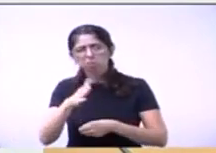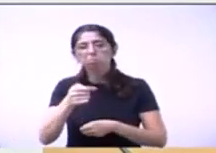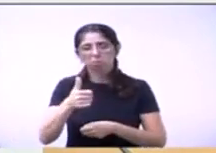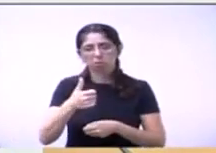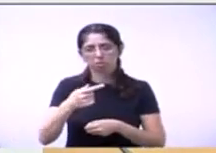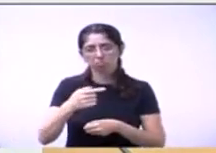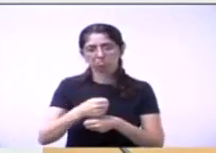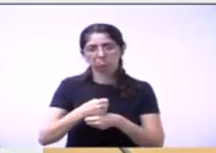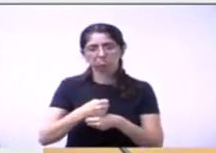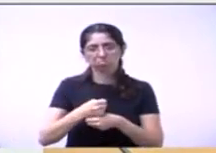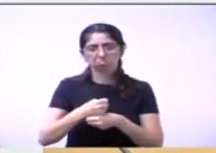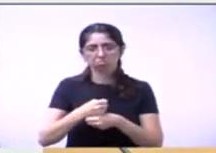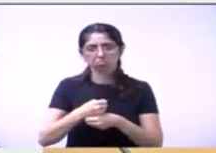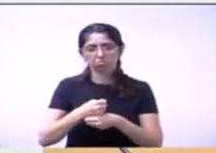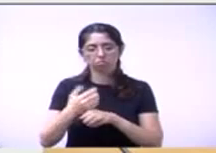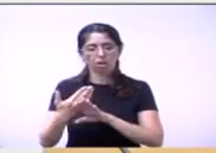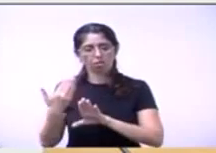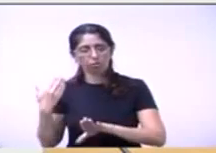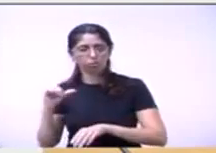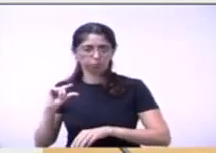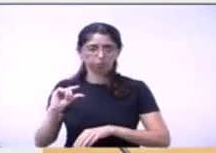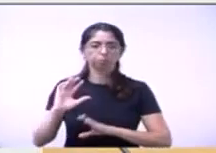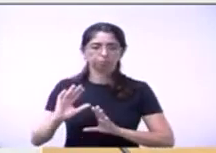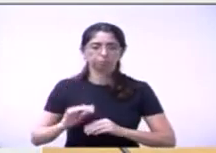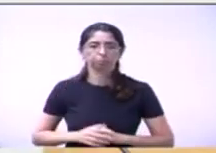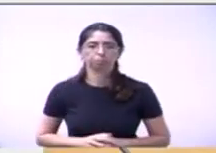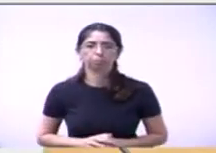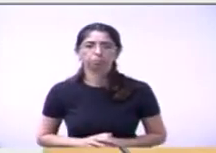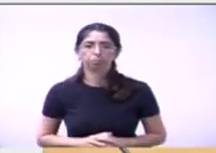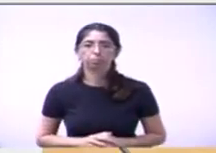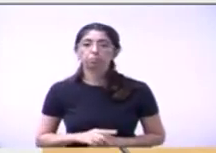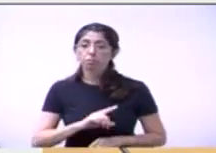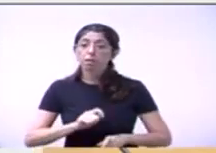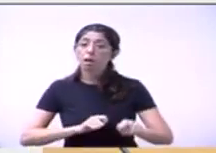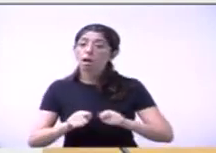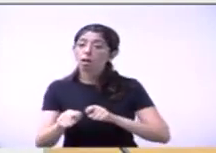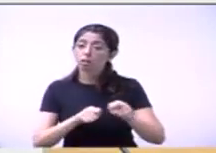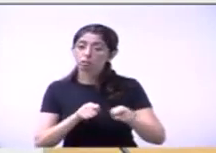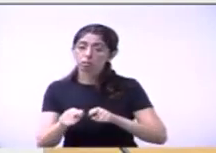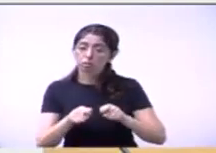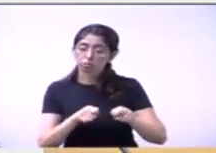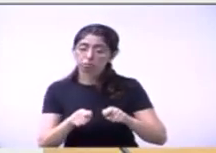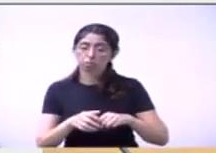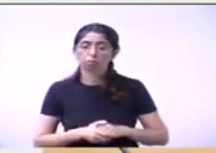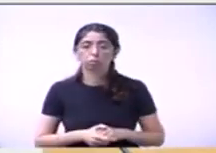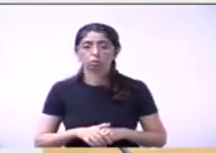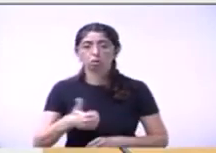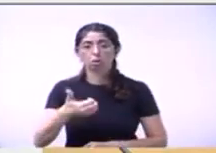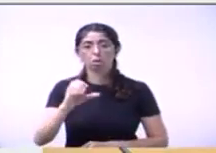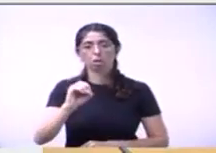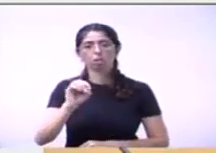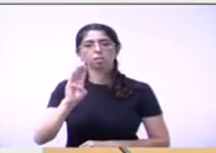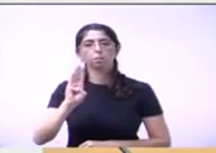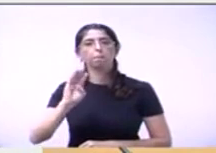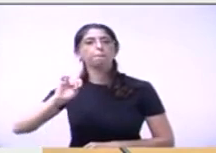quase sete anos, ficou um tempo fora, mas ele administrou 10